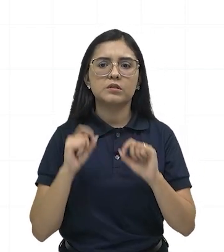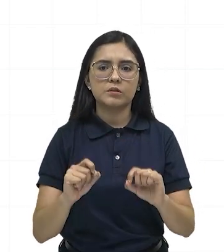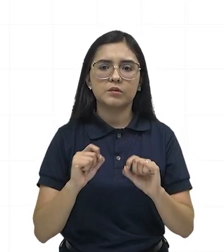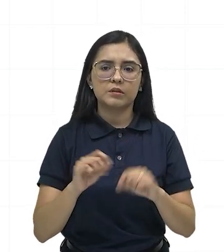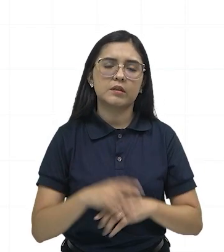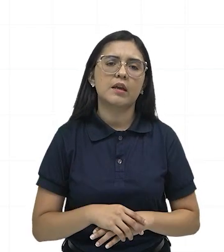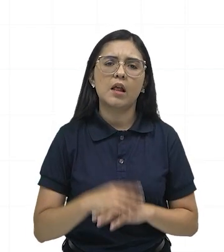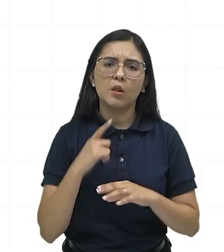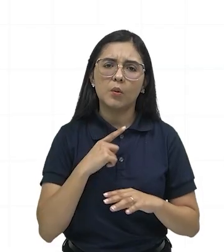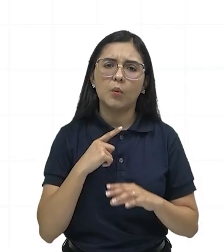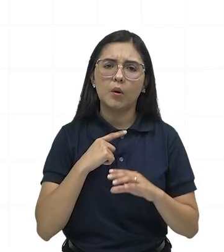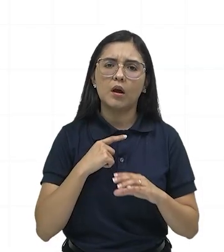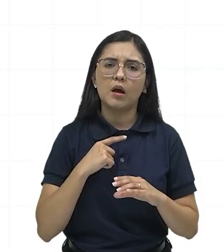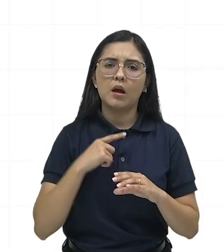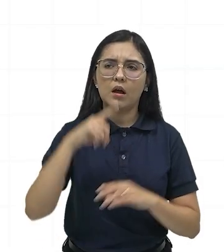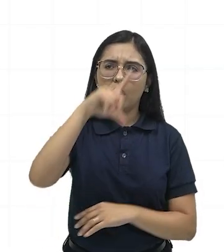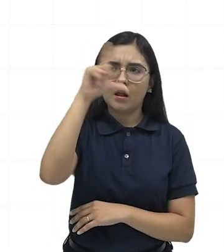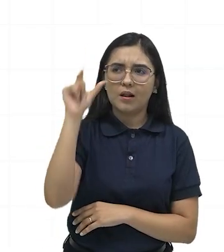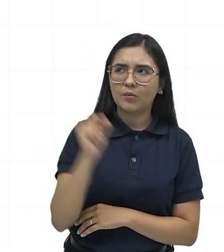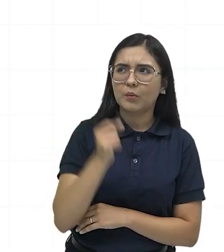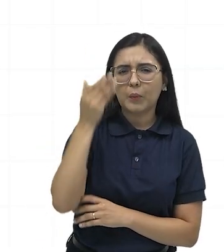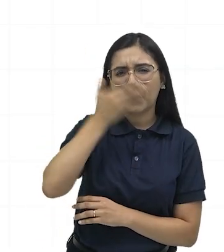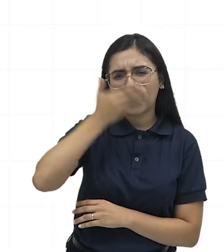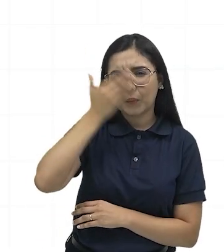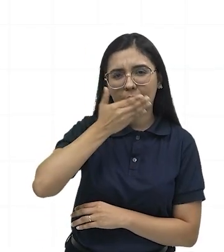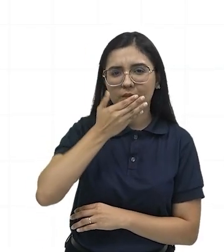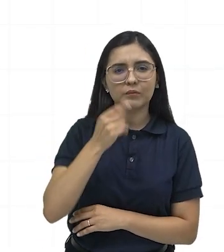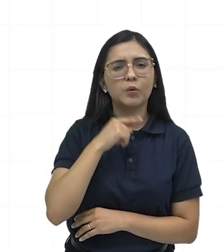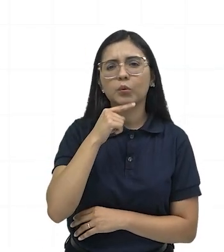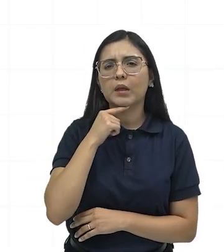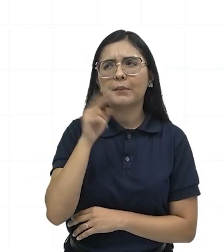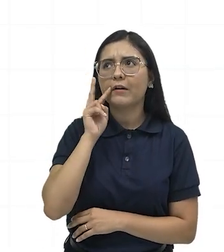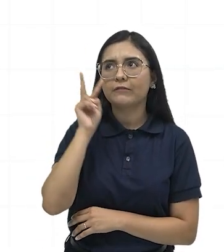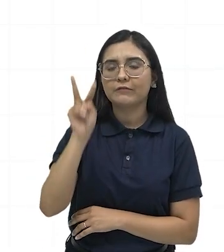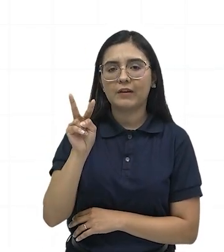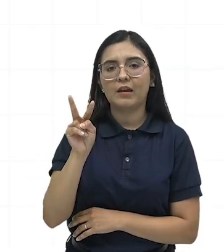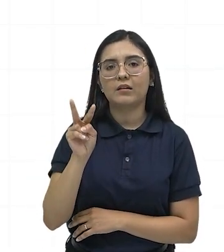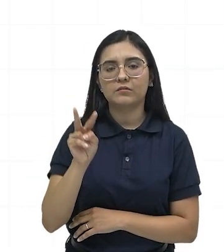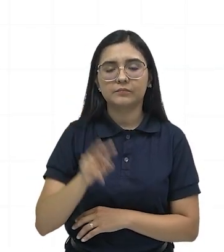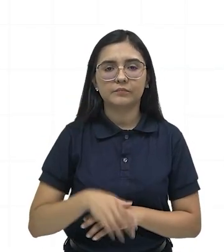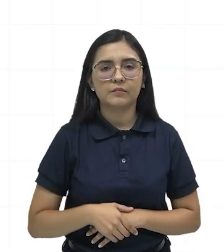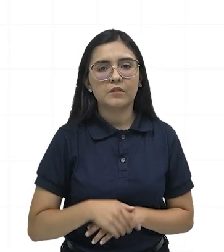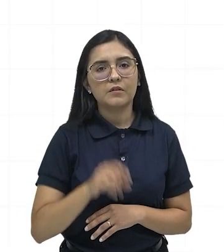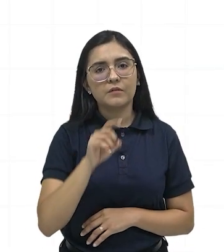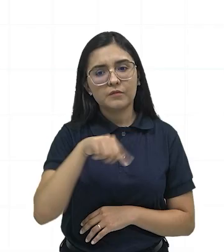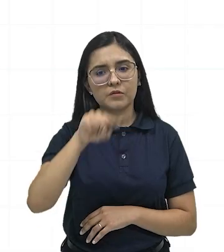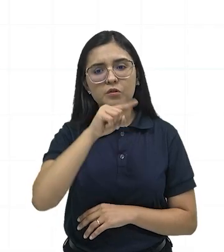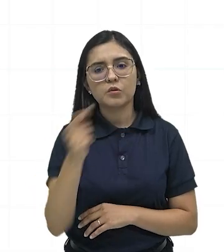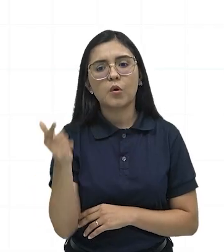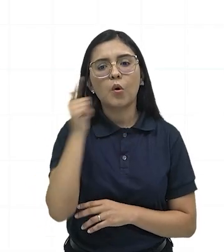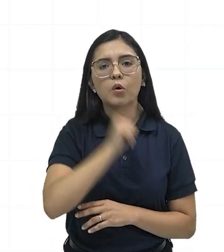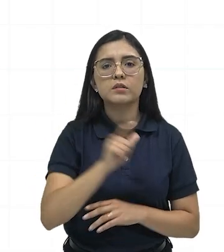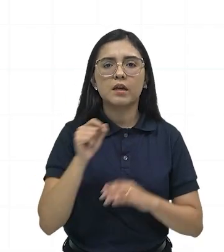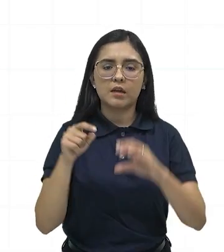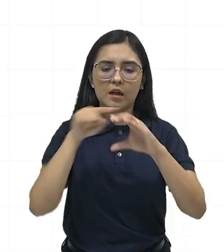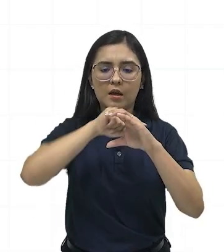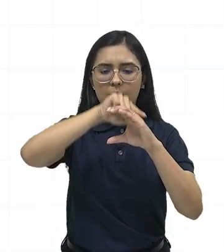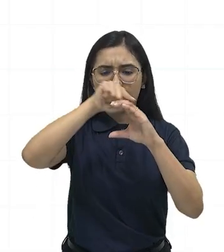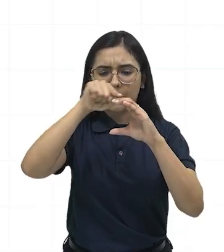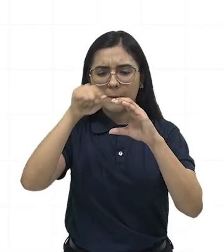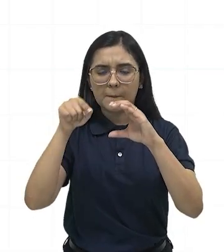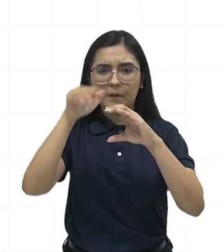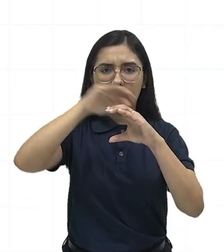meio apagada, né? Não é possível ver a lua a olho nu. Ela só fica, vocês conseguem perceber que ao redor dela é